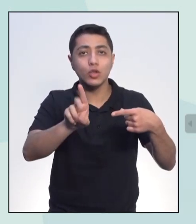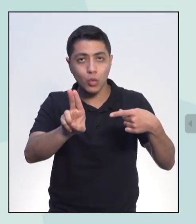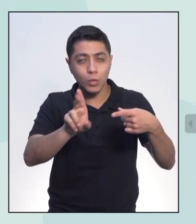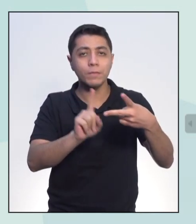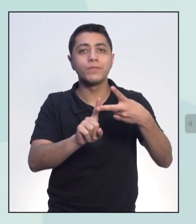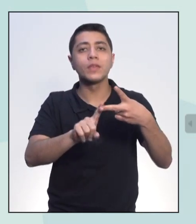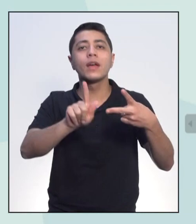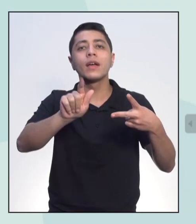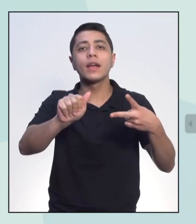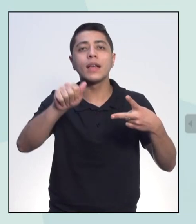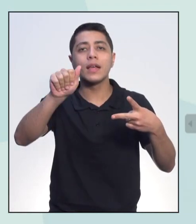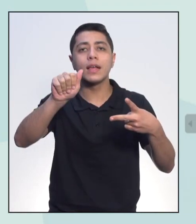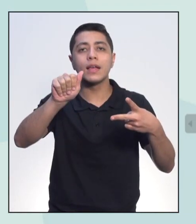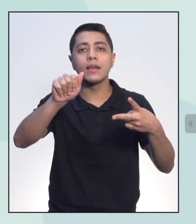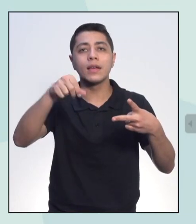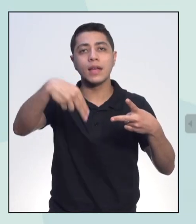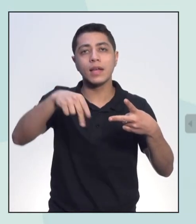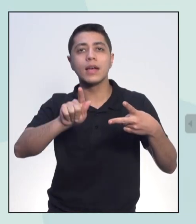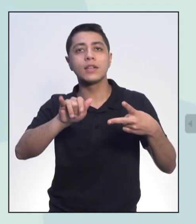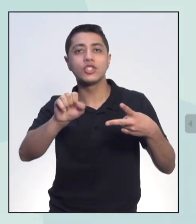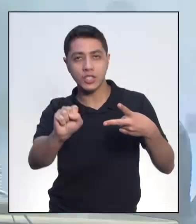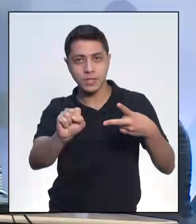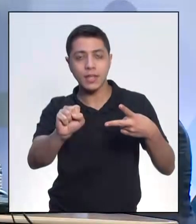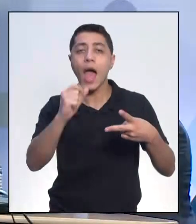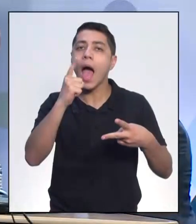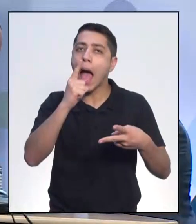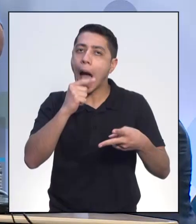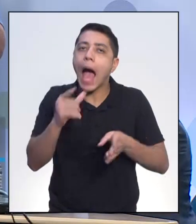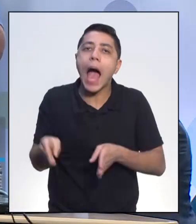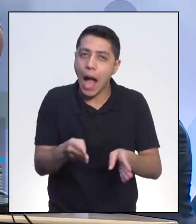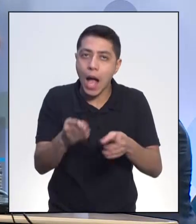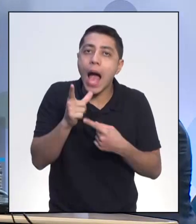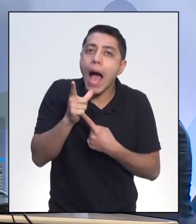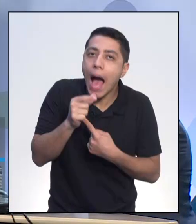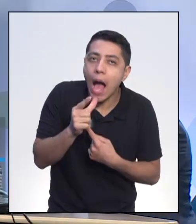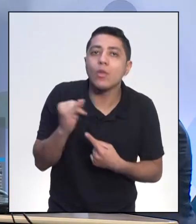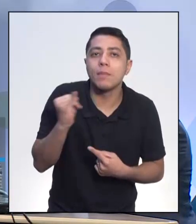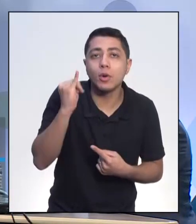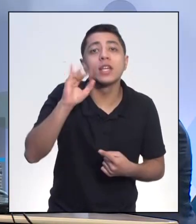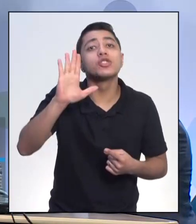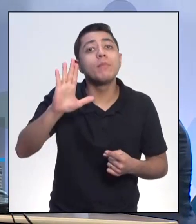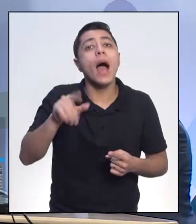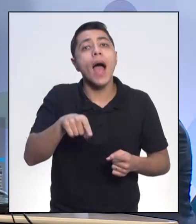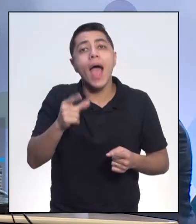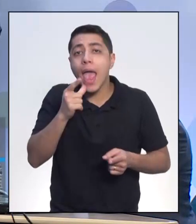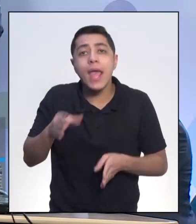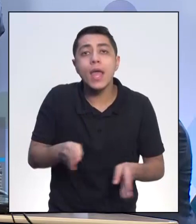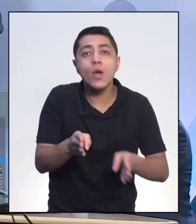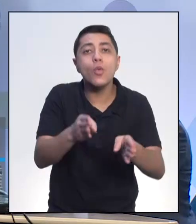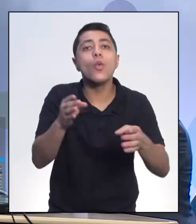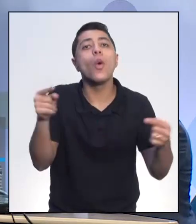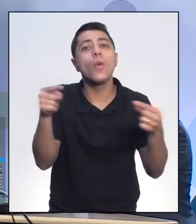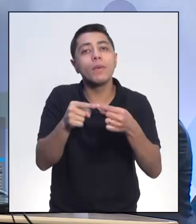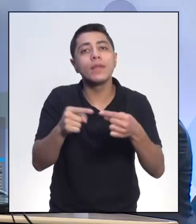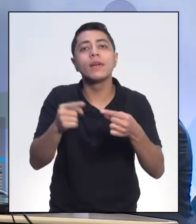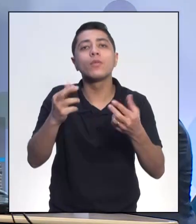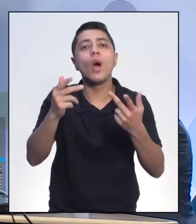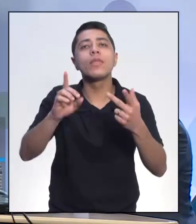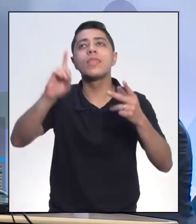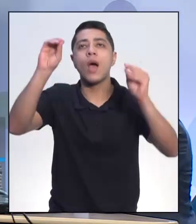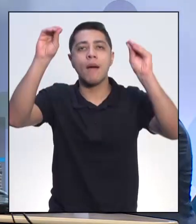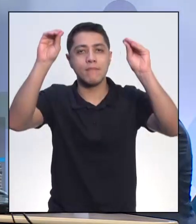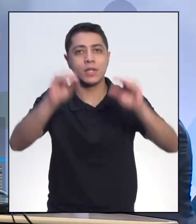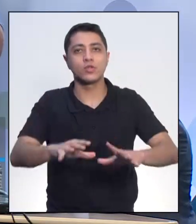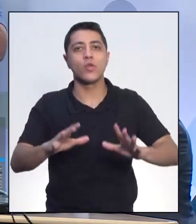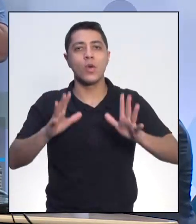questão da água como também rios sagrados, né? Então é isso que é importante retratar para vocês. Então tem essa relação, né,